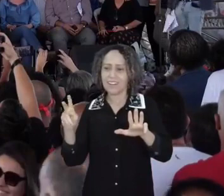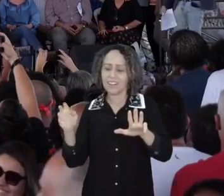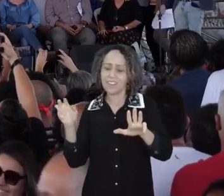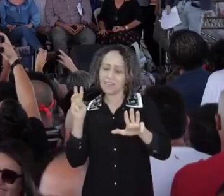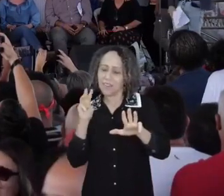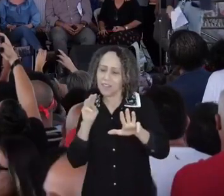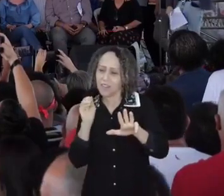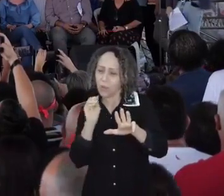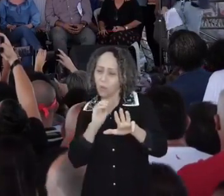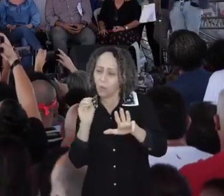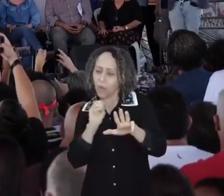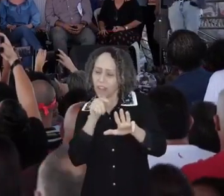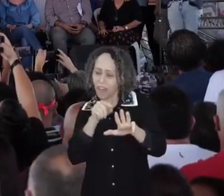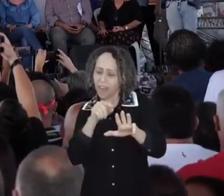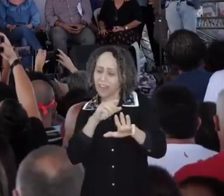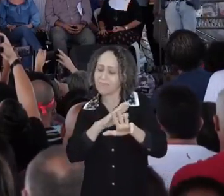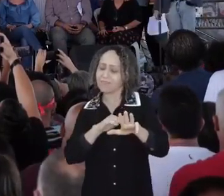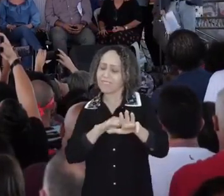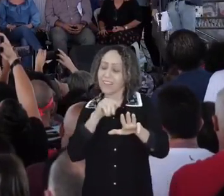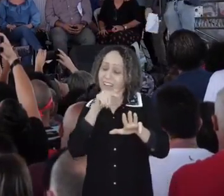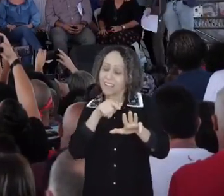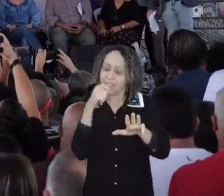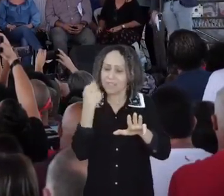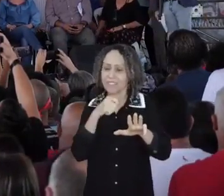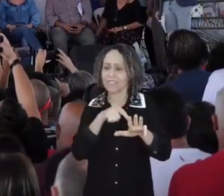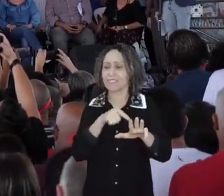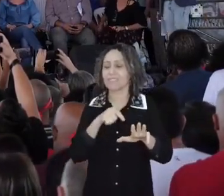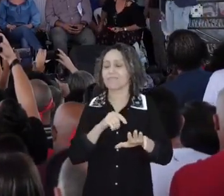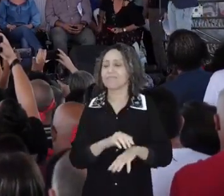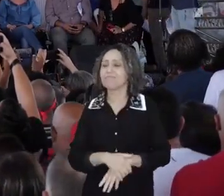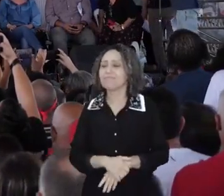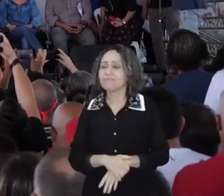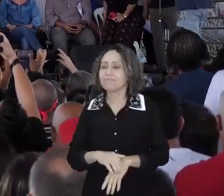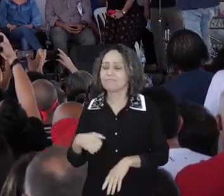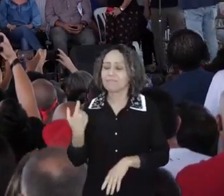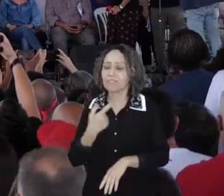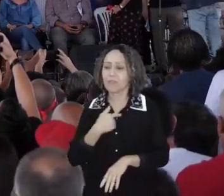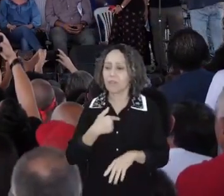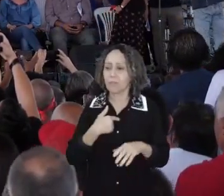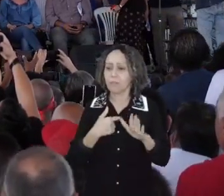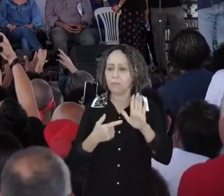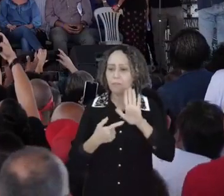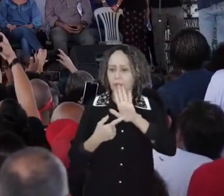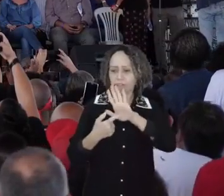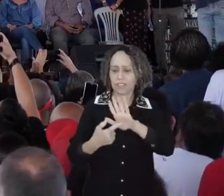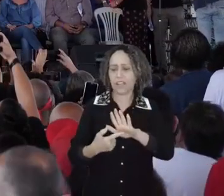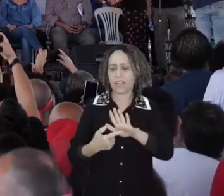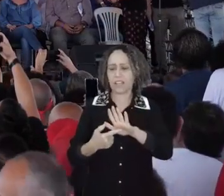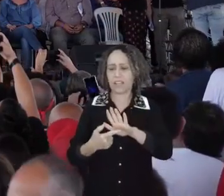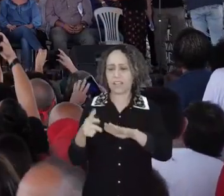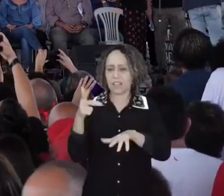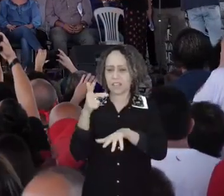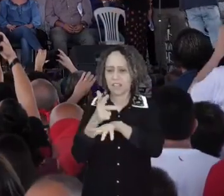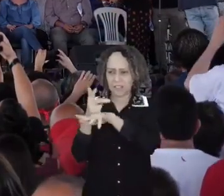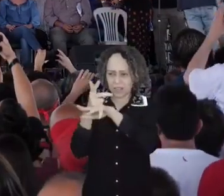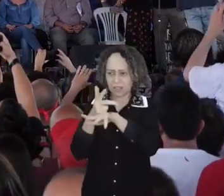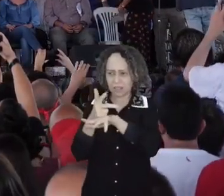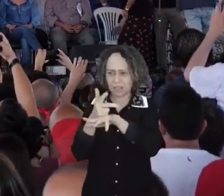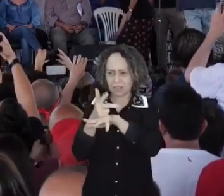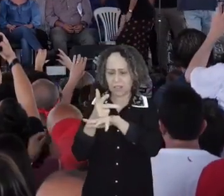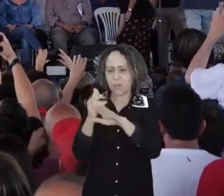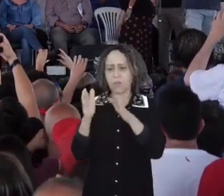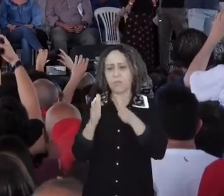esse clipe. E nós vamos exibir aqui, Sem Medo de Ser Feliz. Pessoal da técnica, por favor, pode soltar o clipe